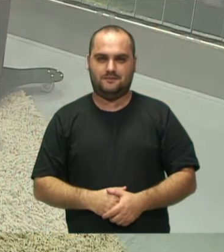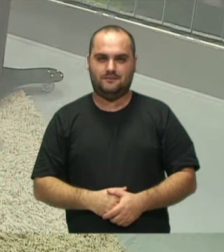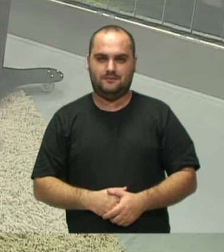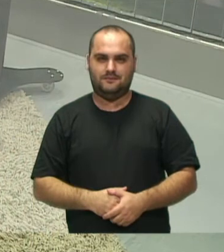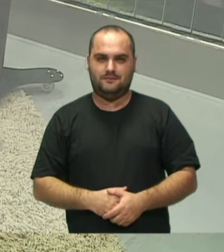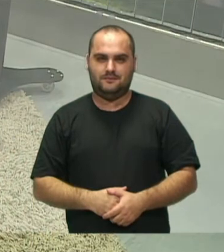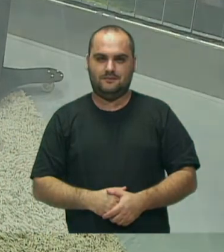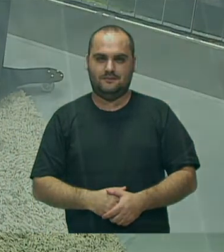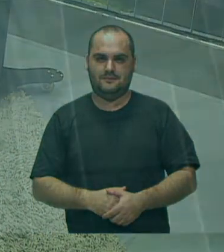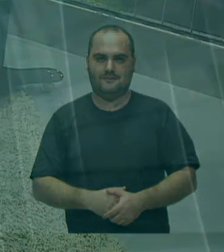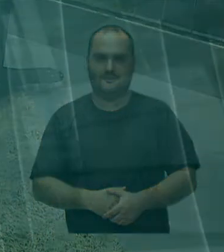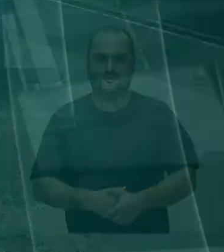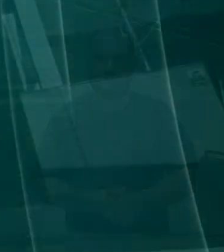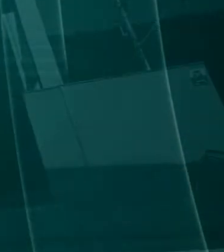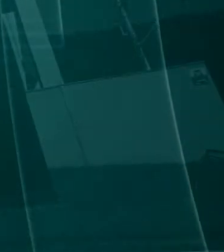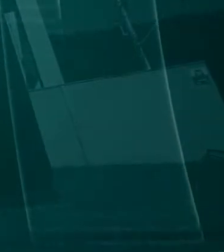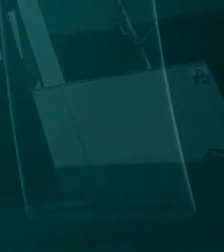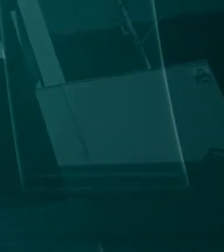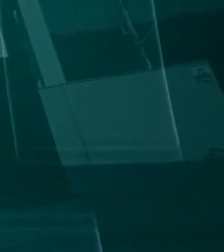E